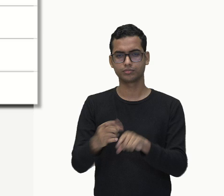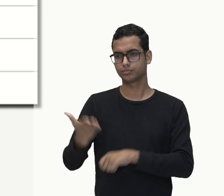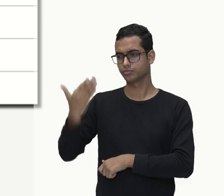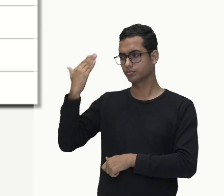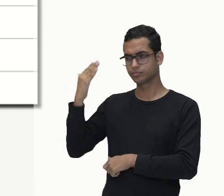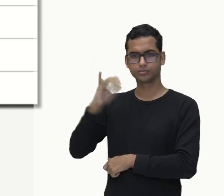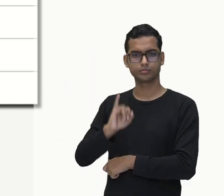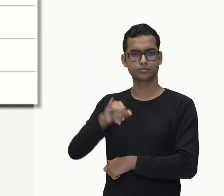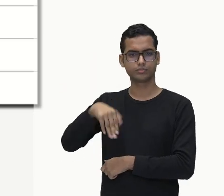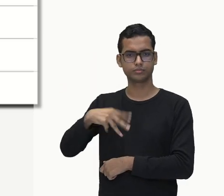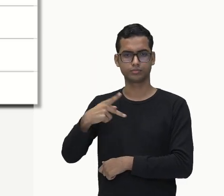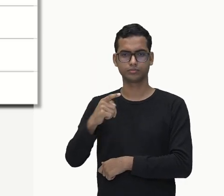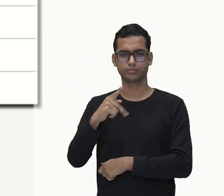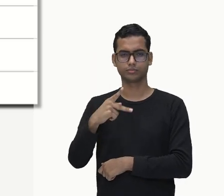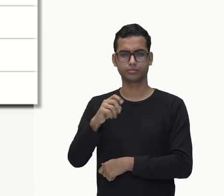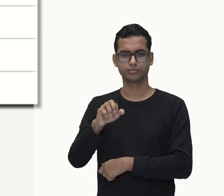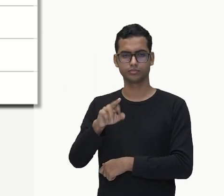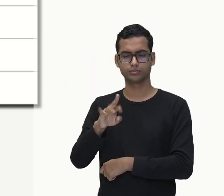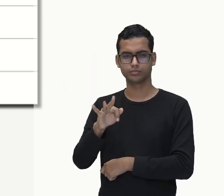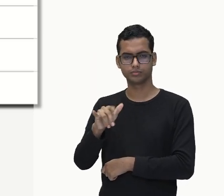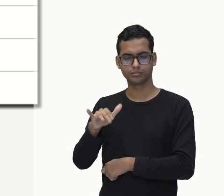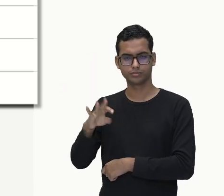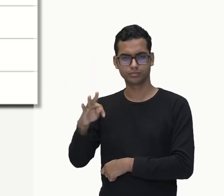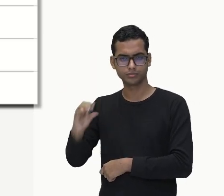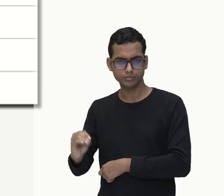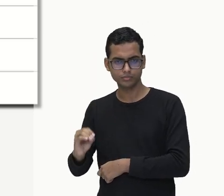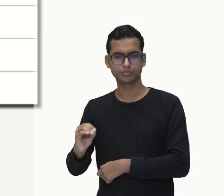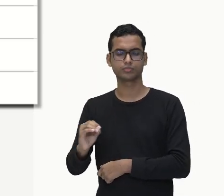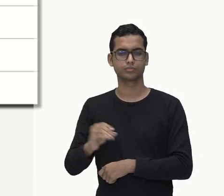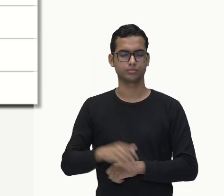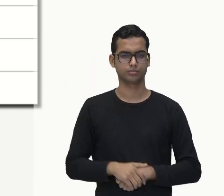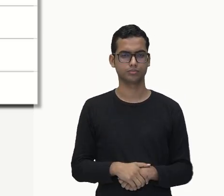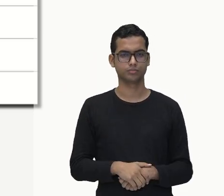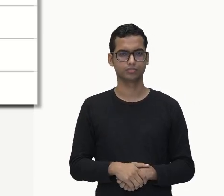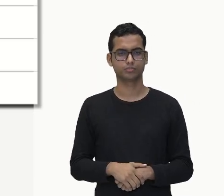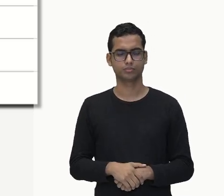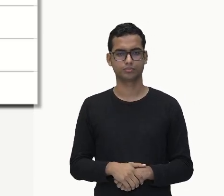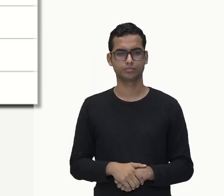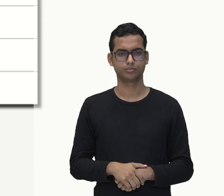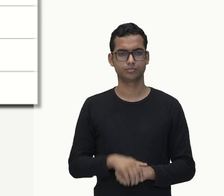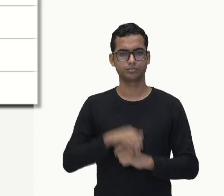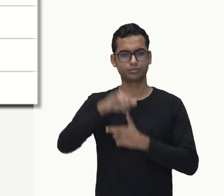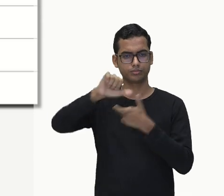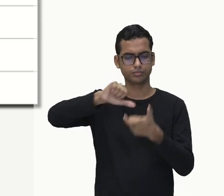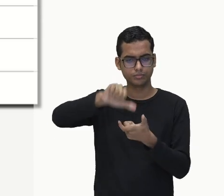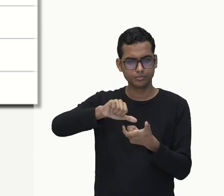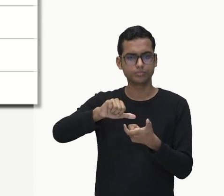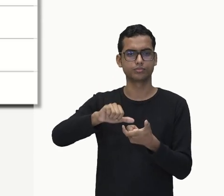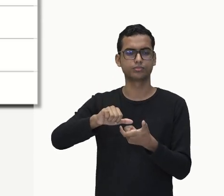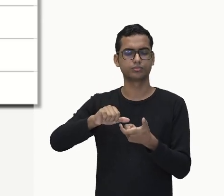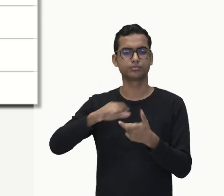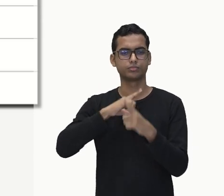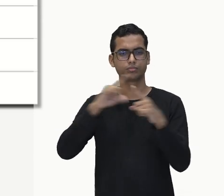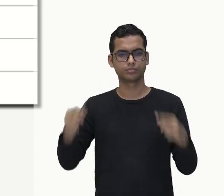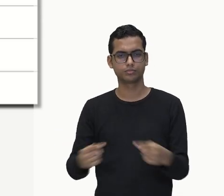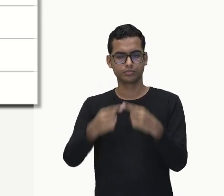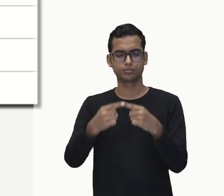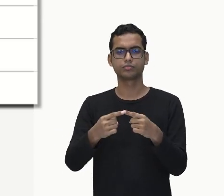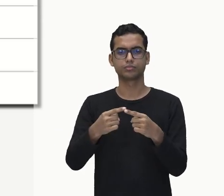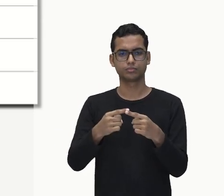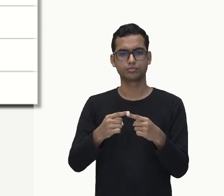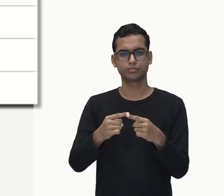antes eles eram irregulares, eles passam a ser conjugados de acordo com os verbos regulares.